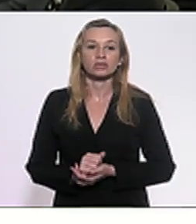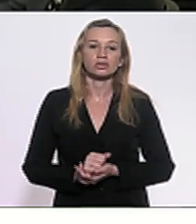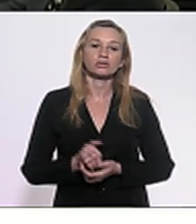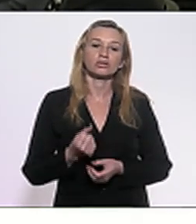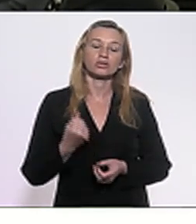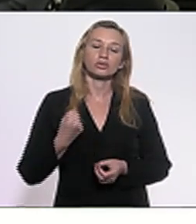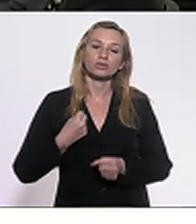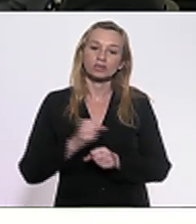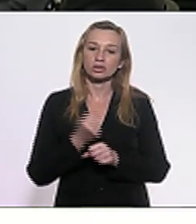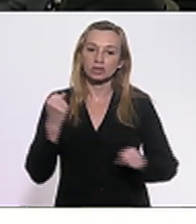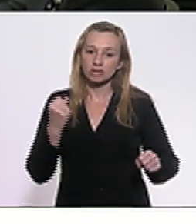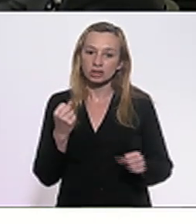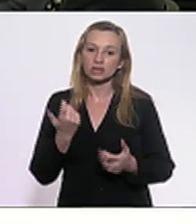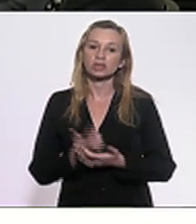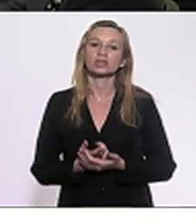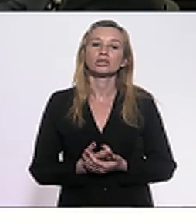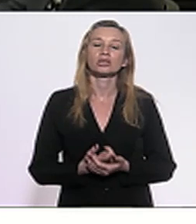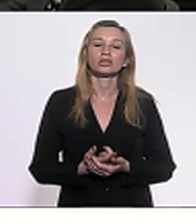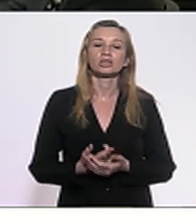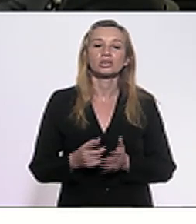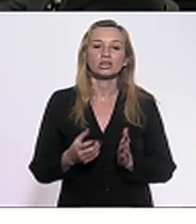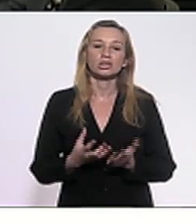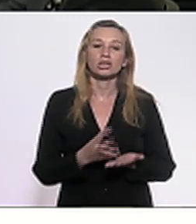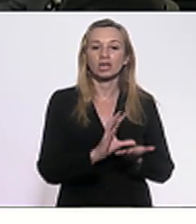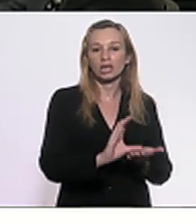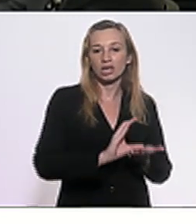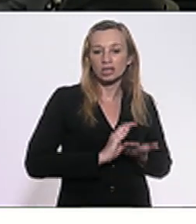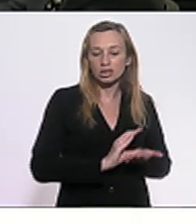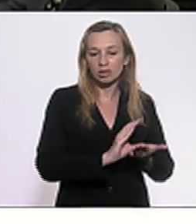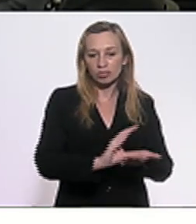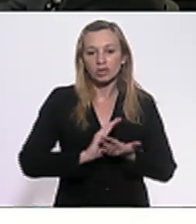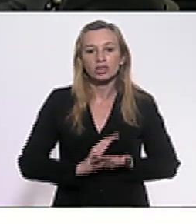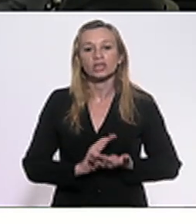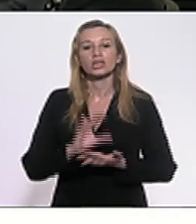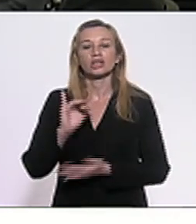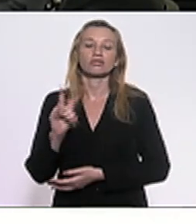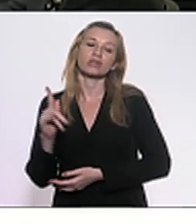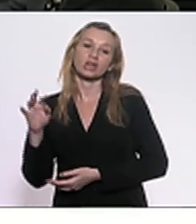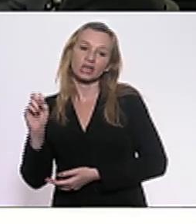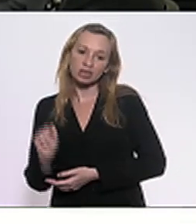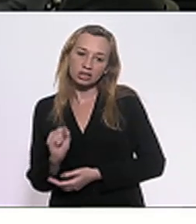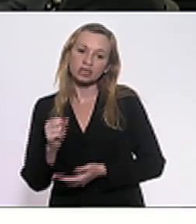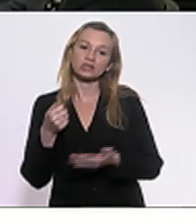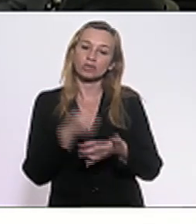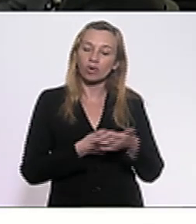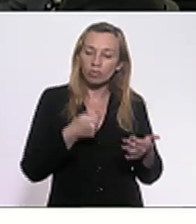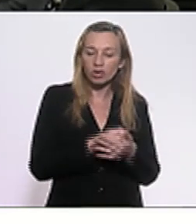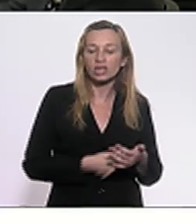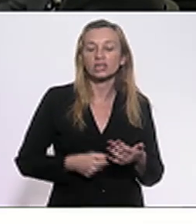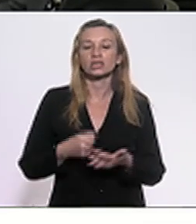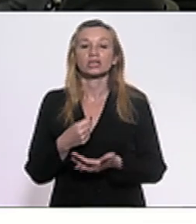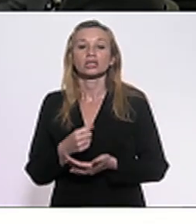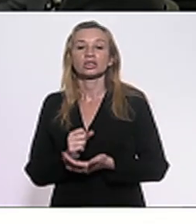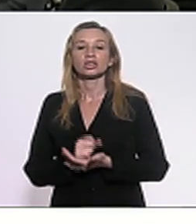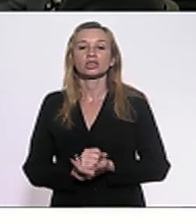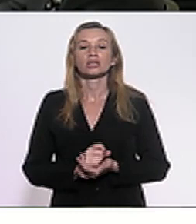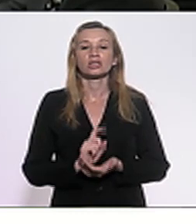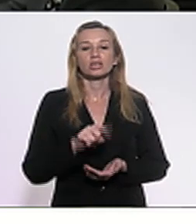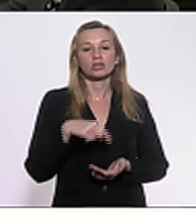aumentando a sua capacidade de recolhimento e de entrega, com um viés hoje de cobrança, e em outros momentos seguramente isso virá